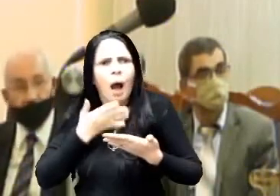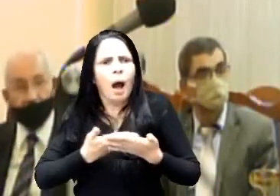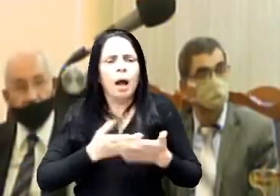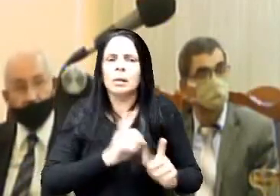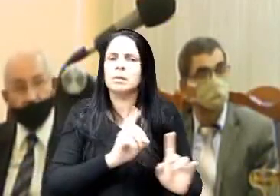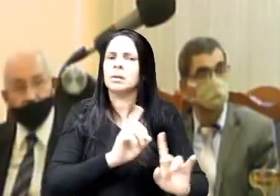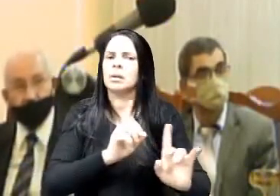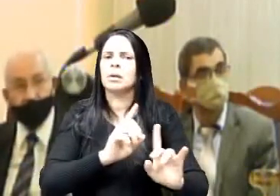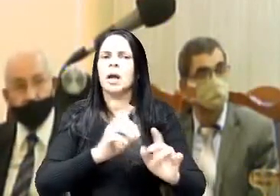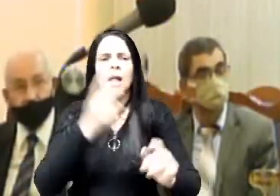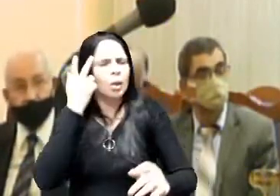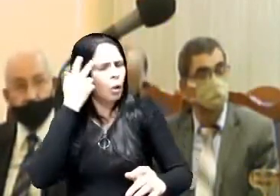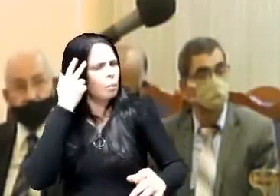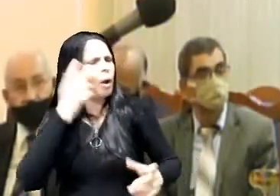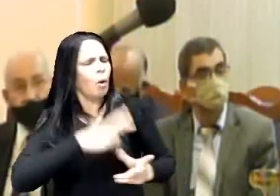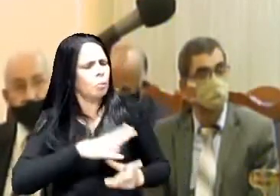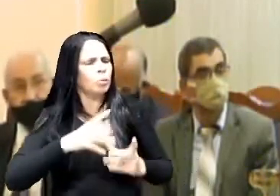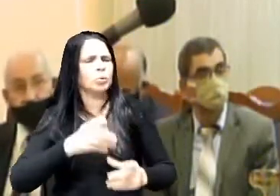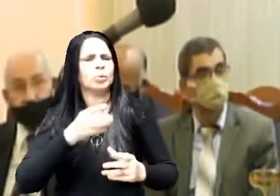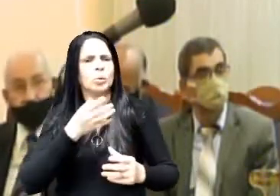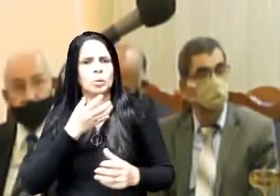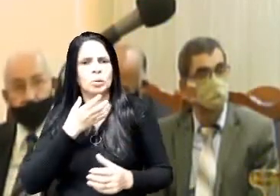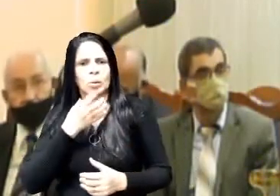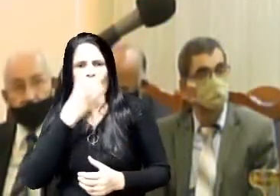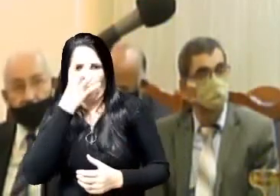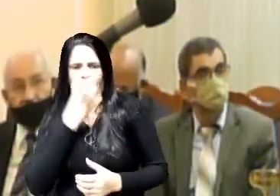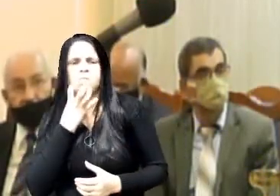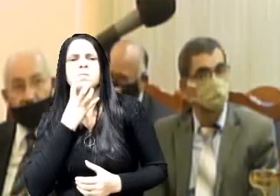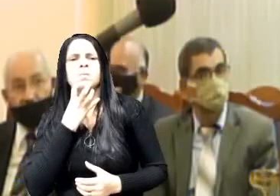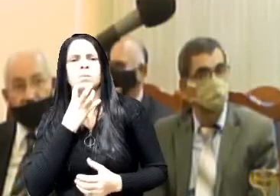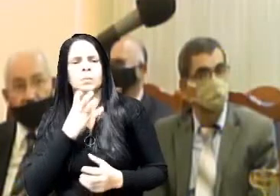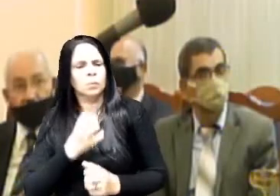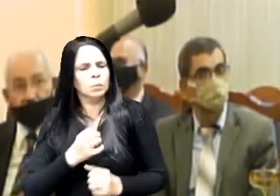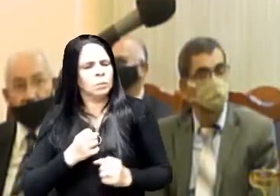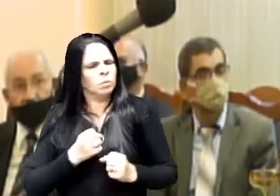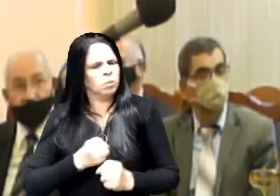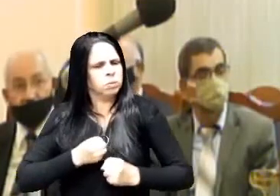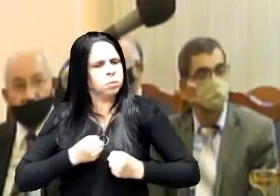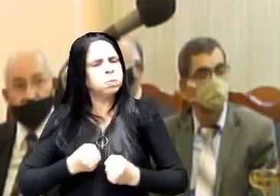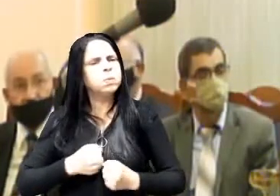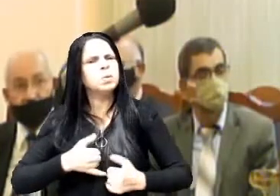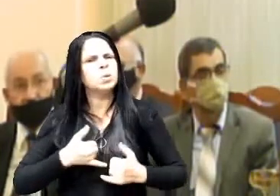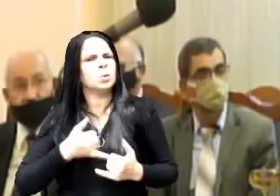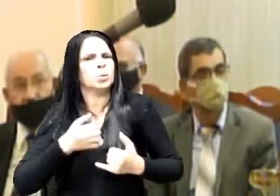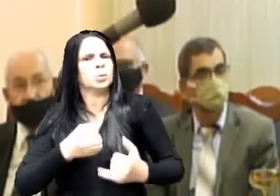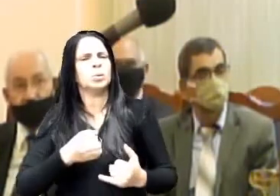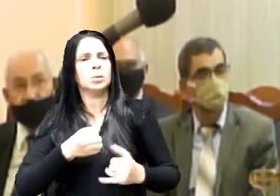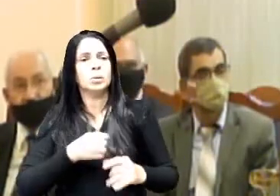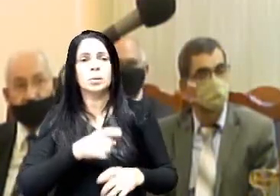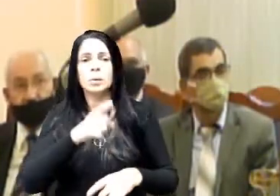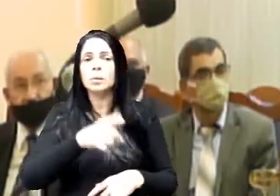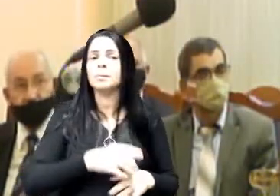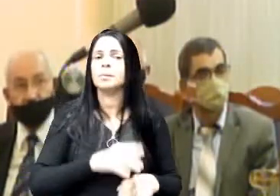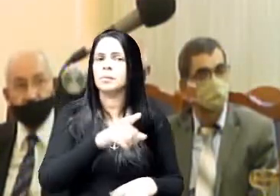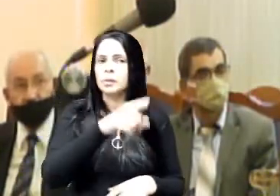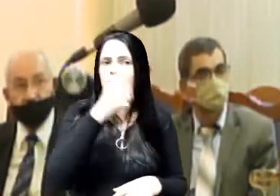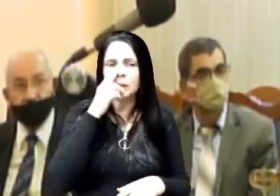é normal. O mundo lhe odiar, isso é normal. Eita. Isso é prova que você é de Deus